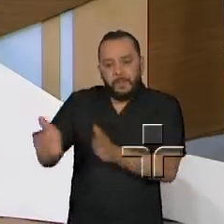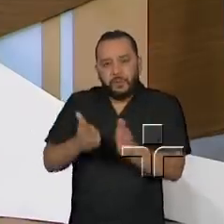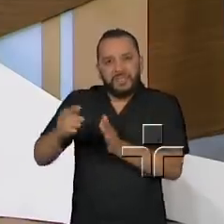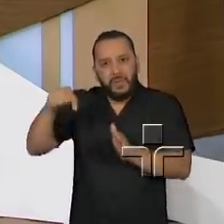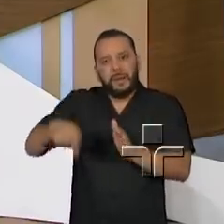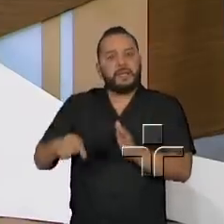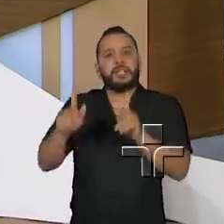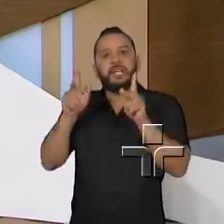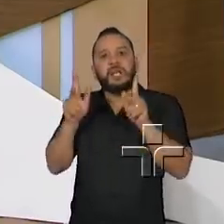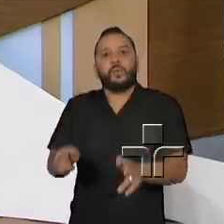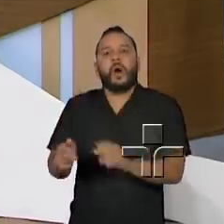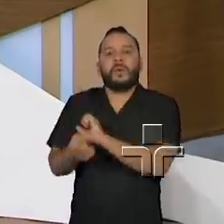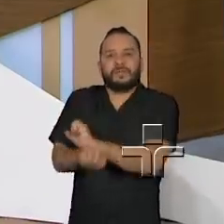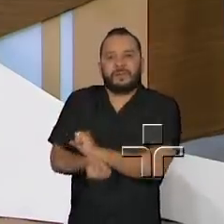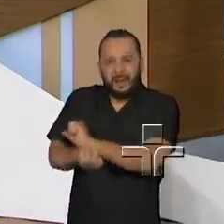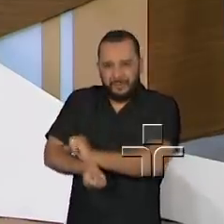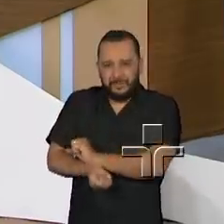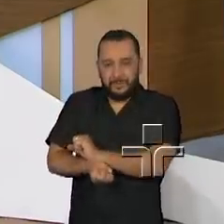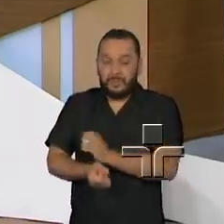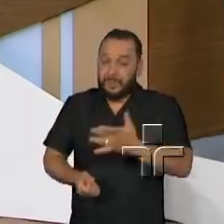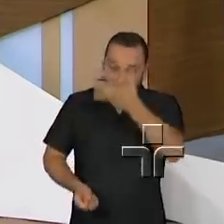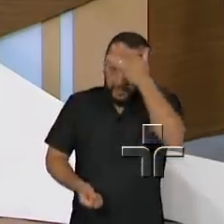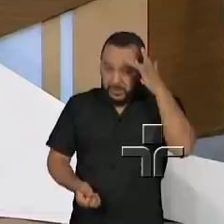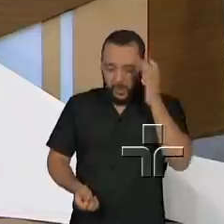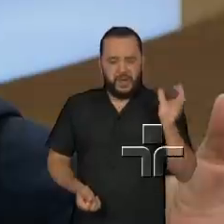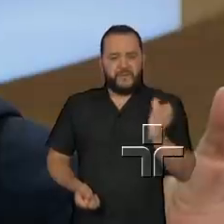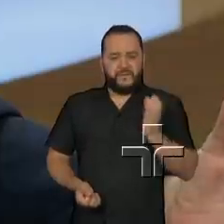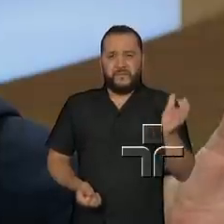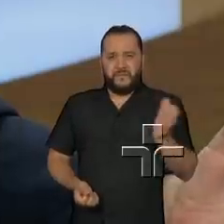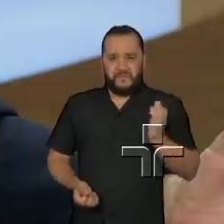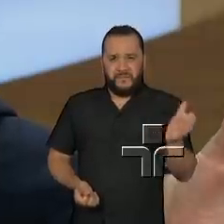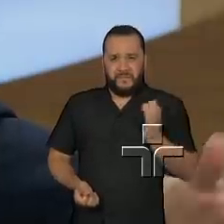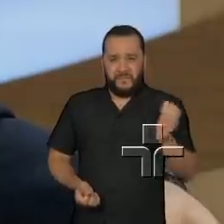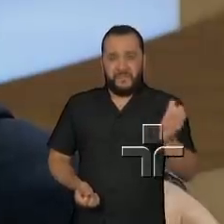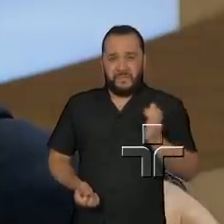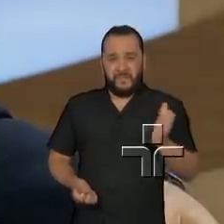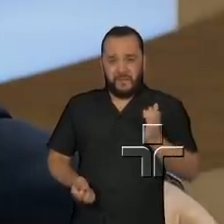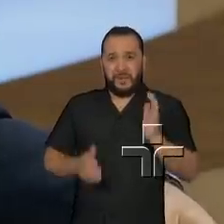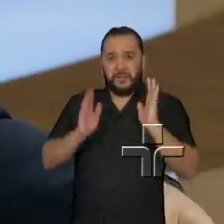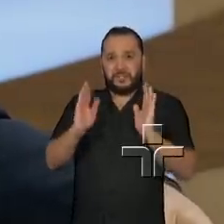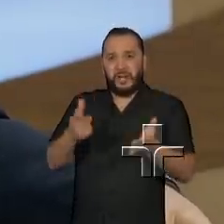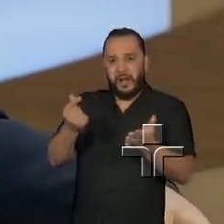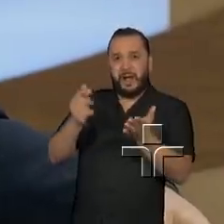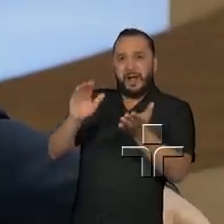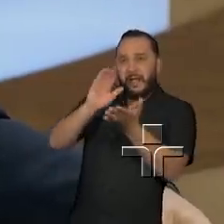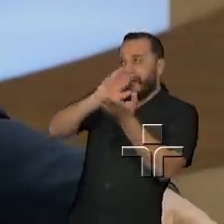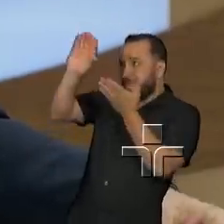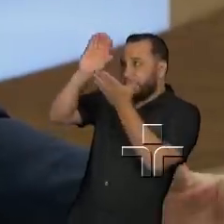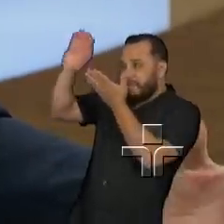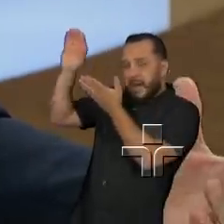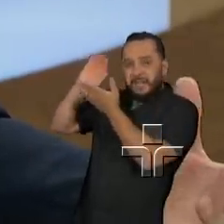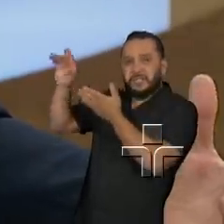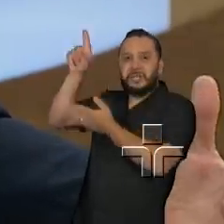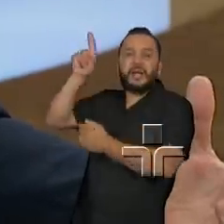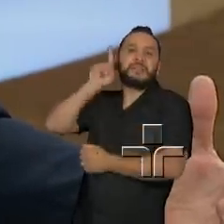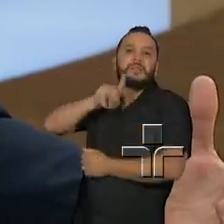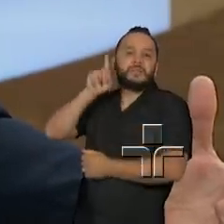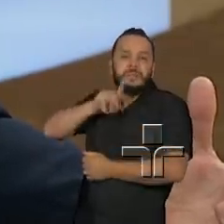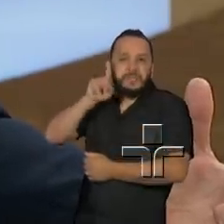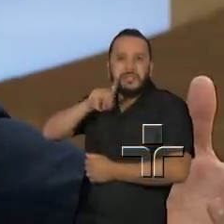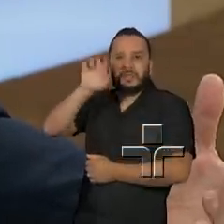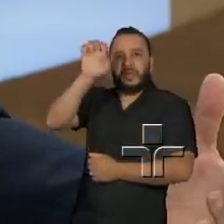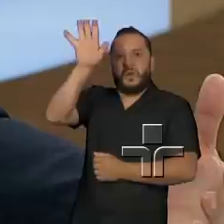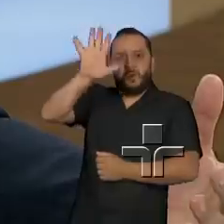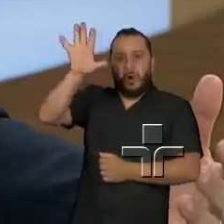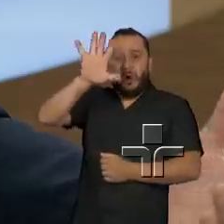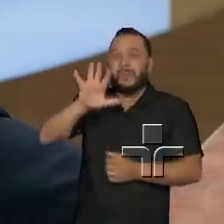muito comum encontrar uma pessoa muito rica no Brasil que investe em museus nos Estados Unidos, na Europa, e não investe no Brasil. Então existe um problema no país